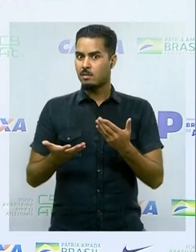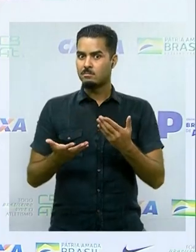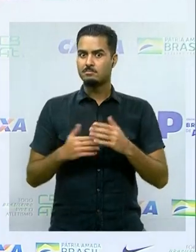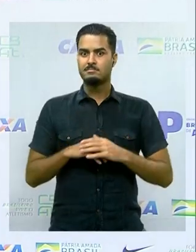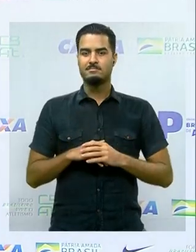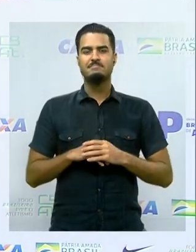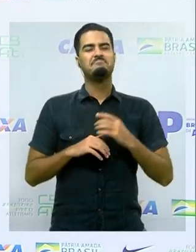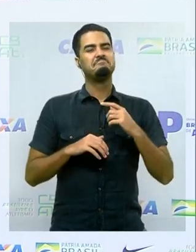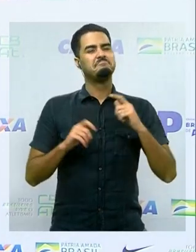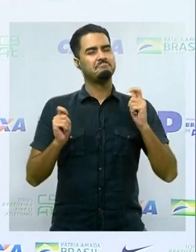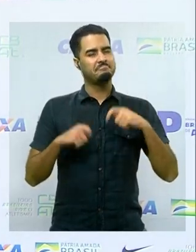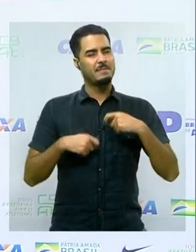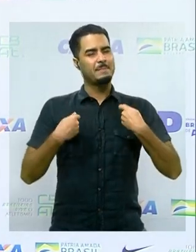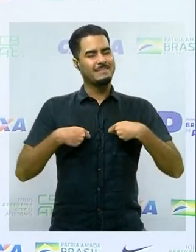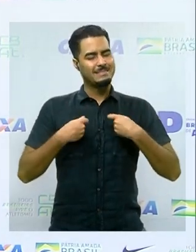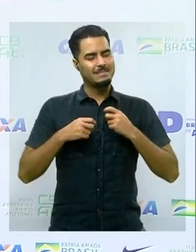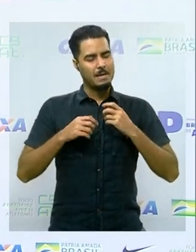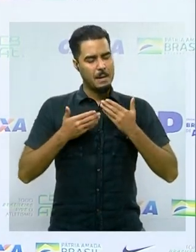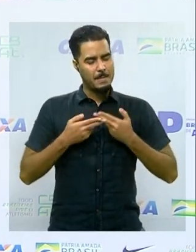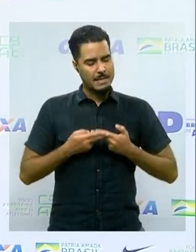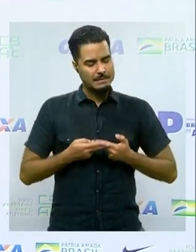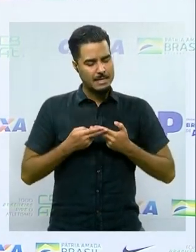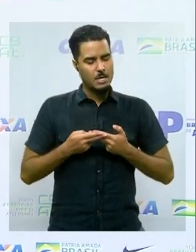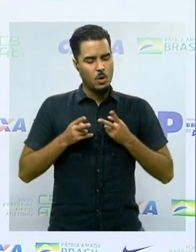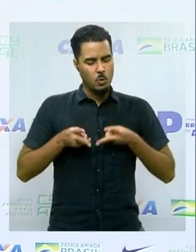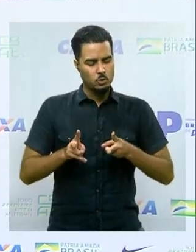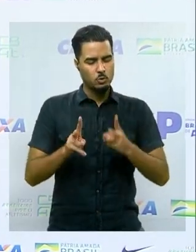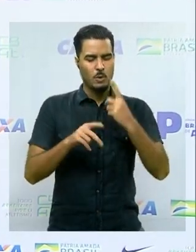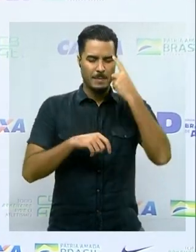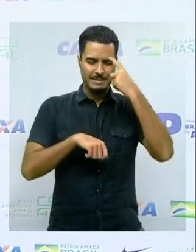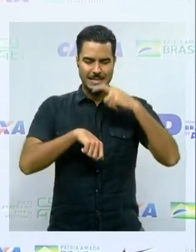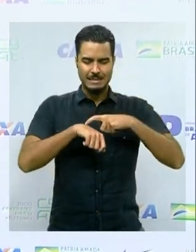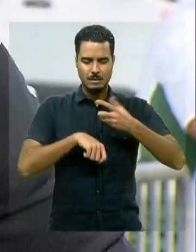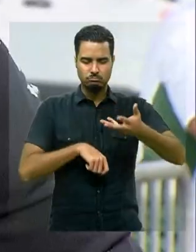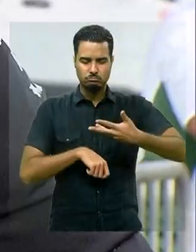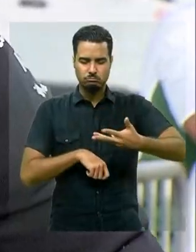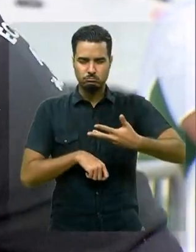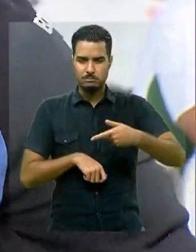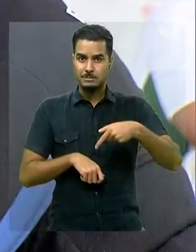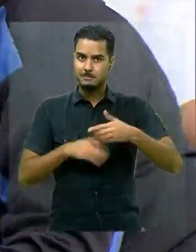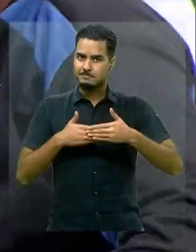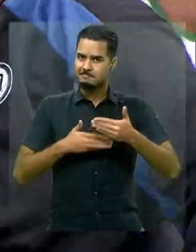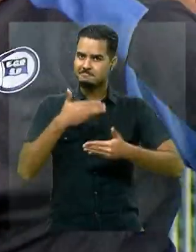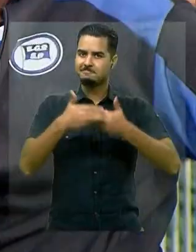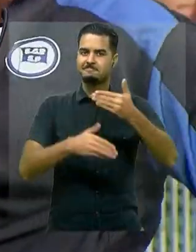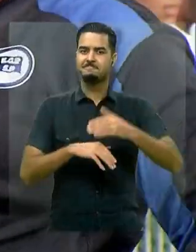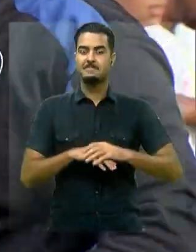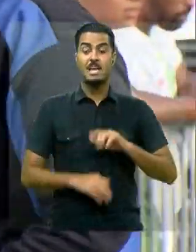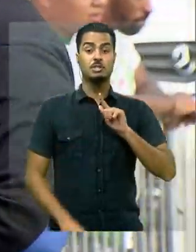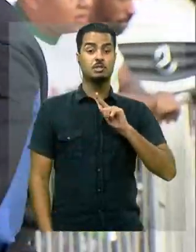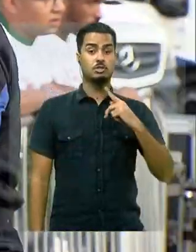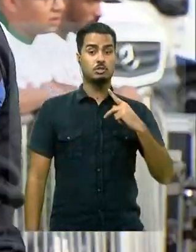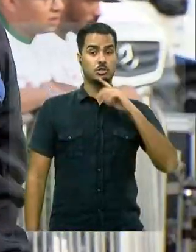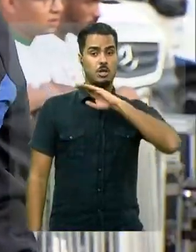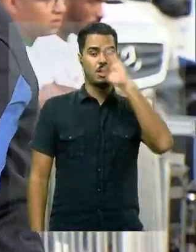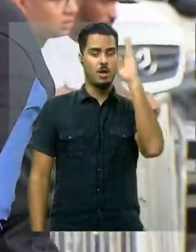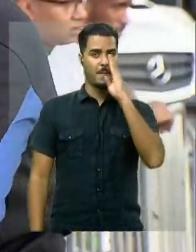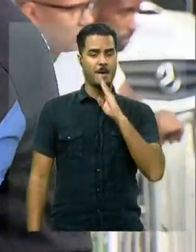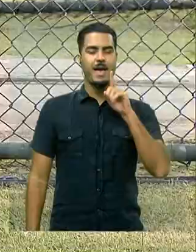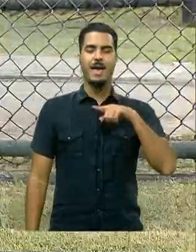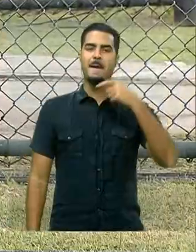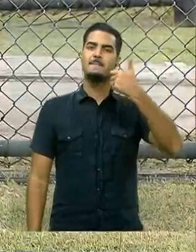continuar trabalhando em cima dessa marca, que é uma marca muito boa e é daí para frente, né? O GP Brasil foi a primeira competição do ano